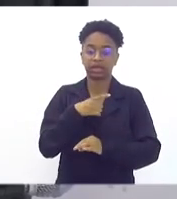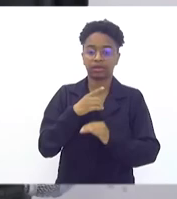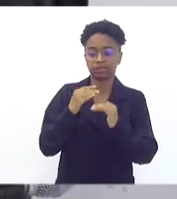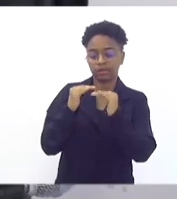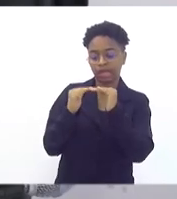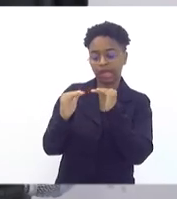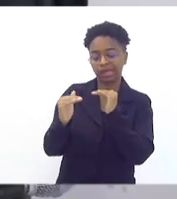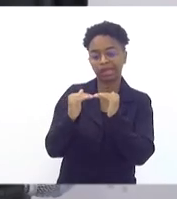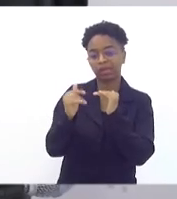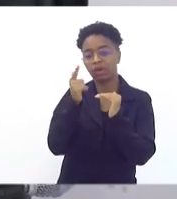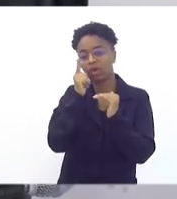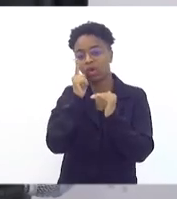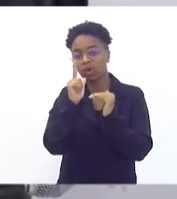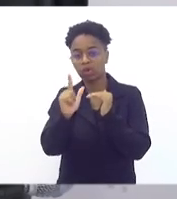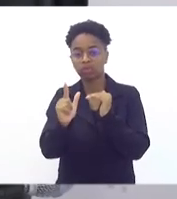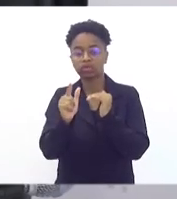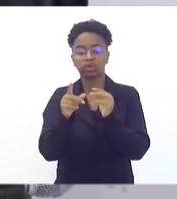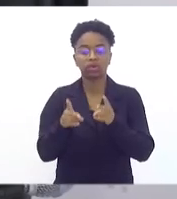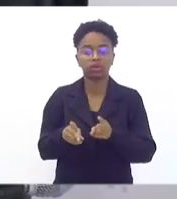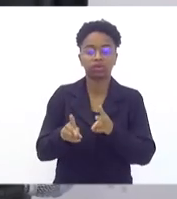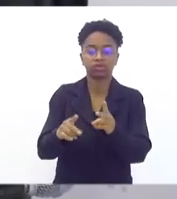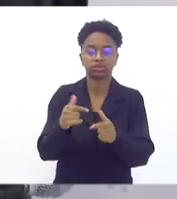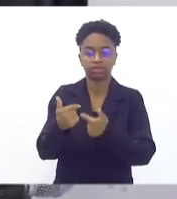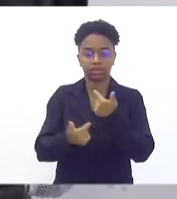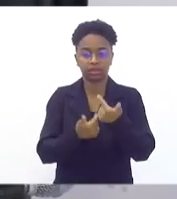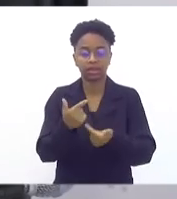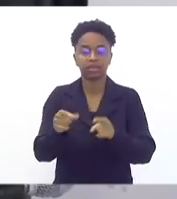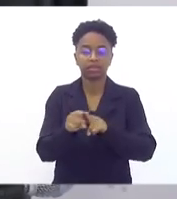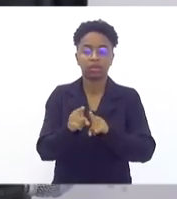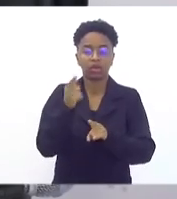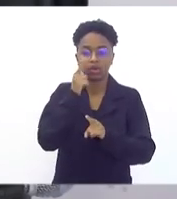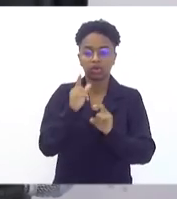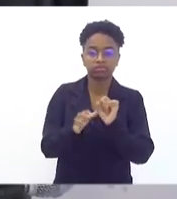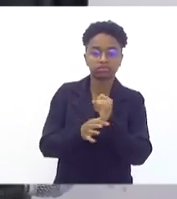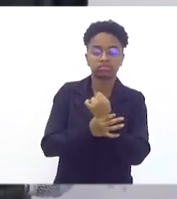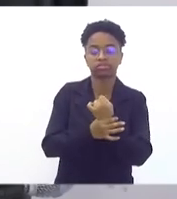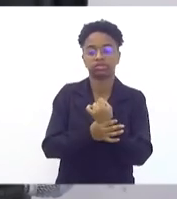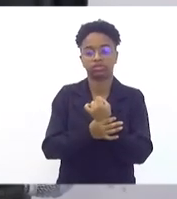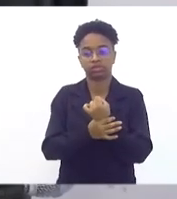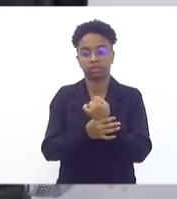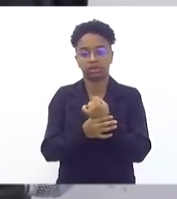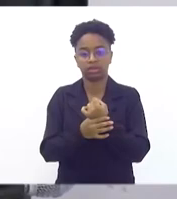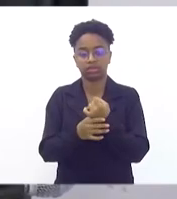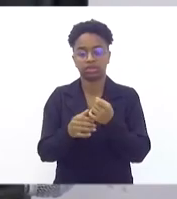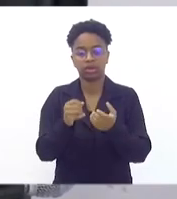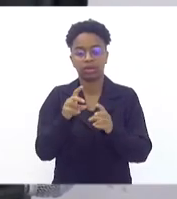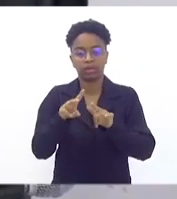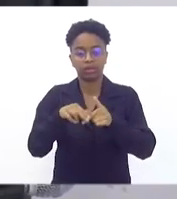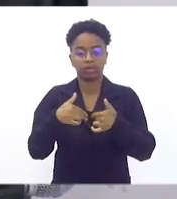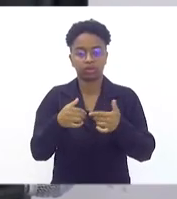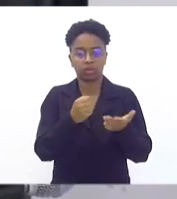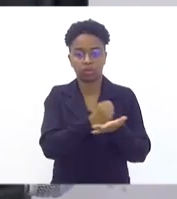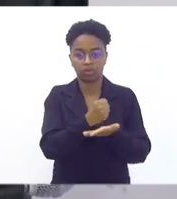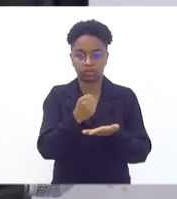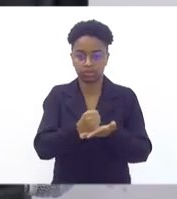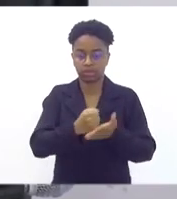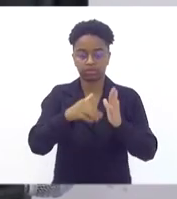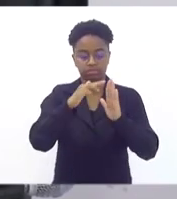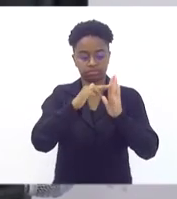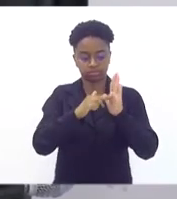capaz de garantir a continuidade dos serviços e garantir a segurança jurídica dois contratos regulados